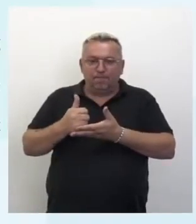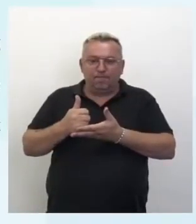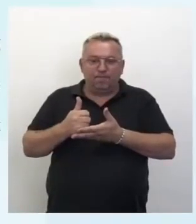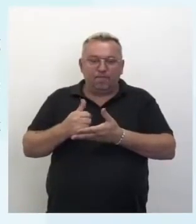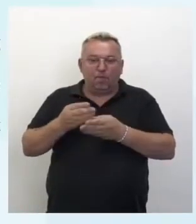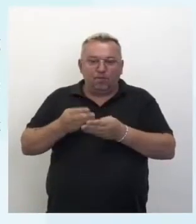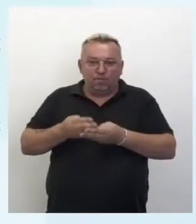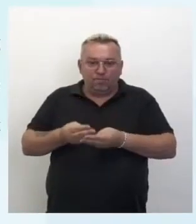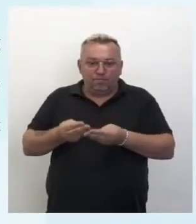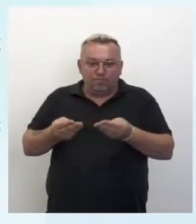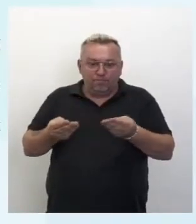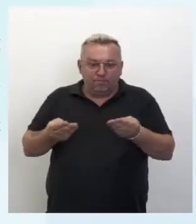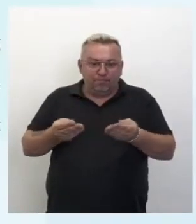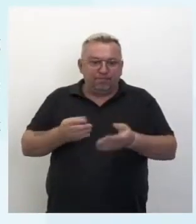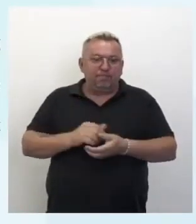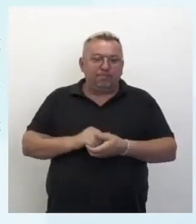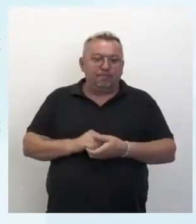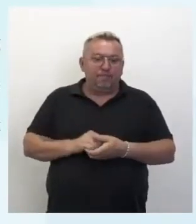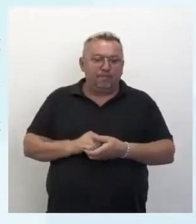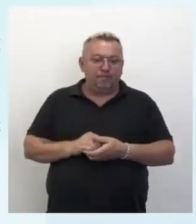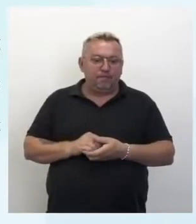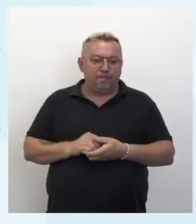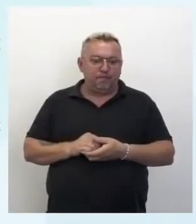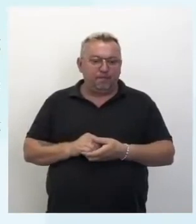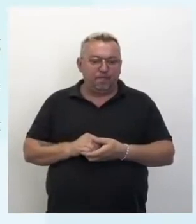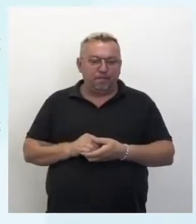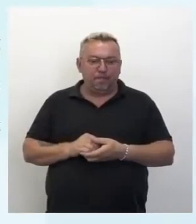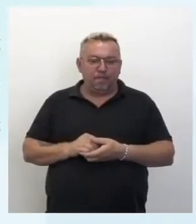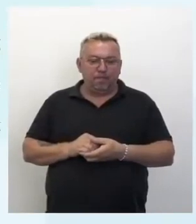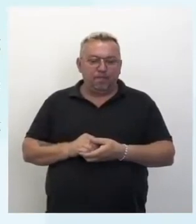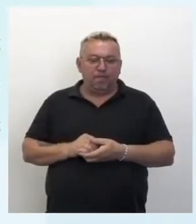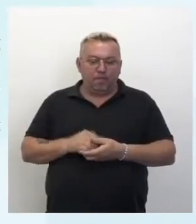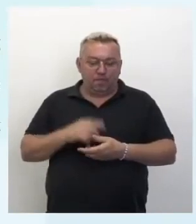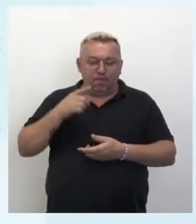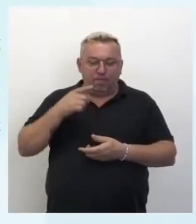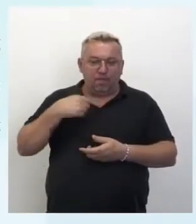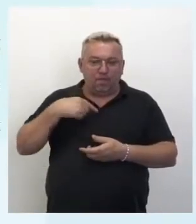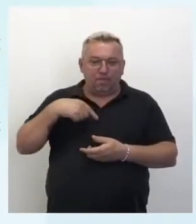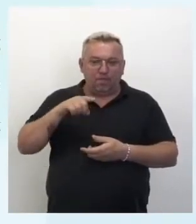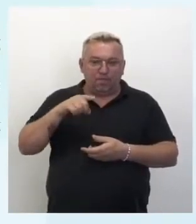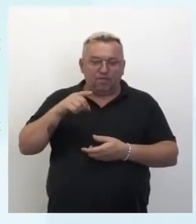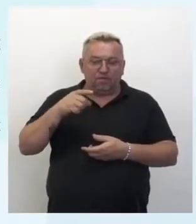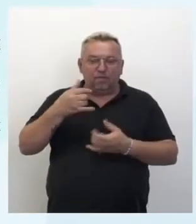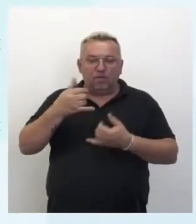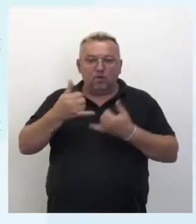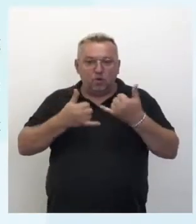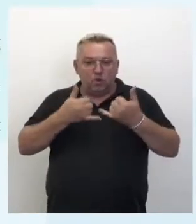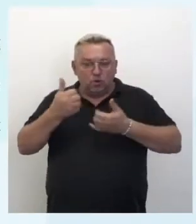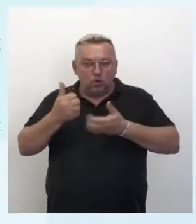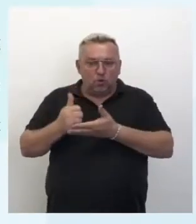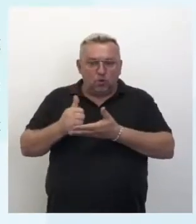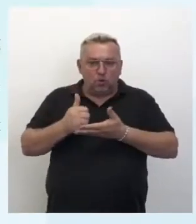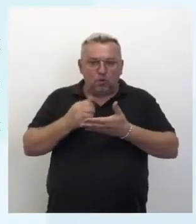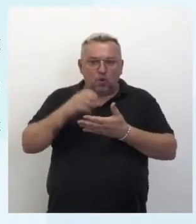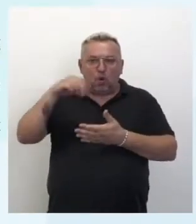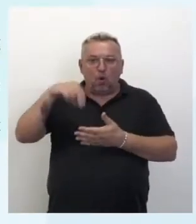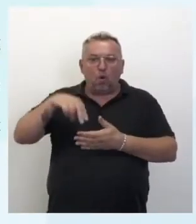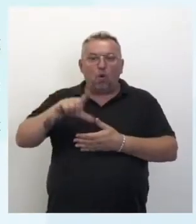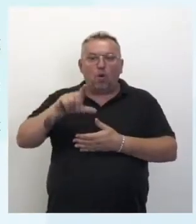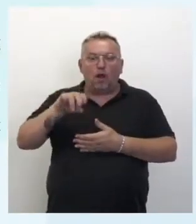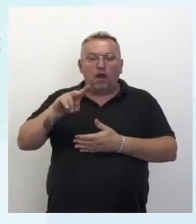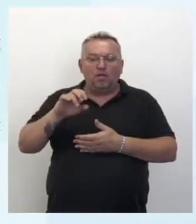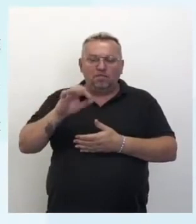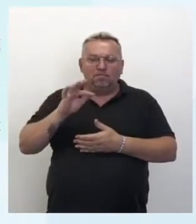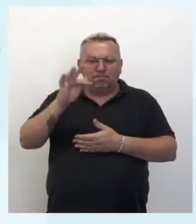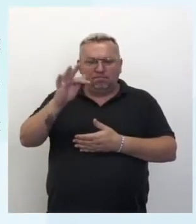né? They are not going to play online game sometime in the future. Eles vão jogar um jogo online no